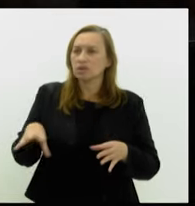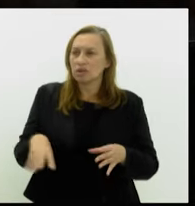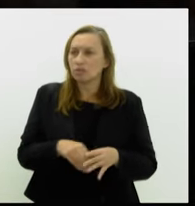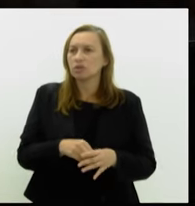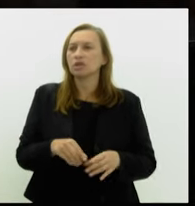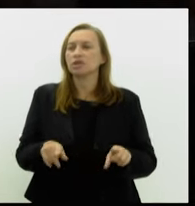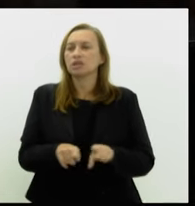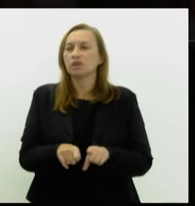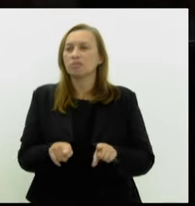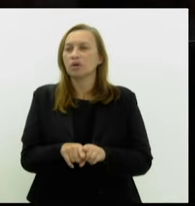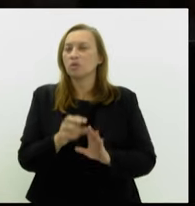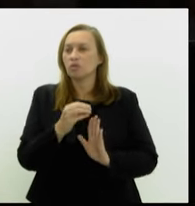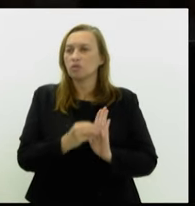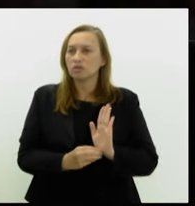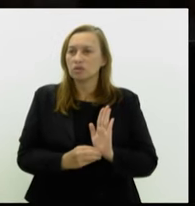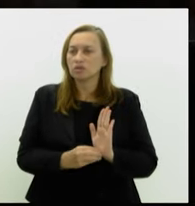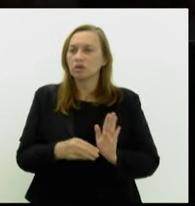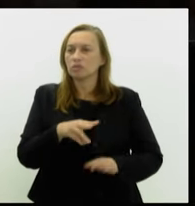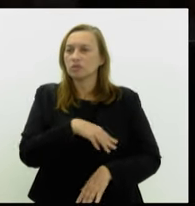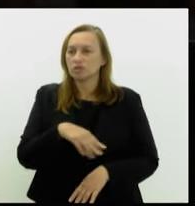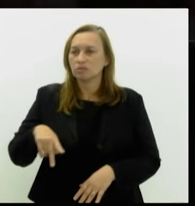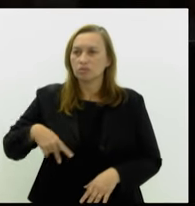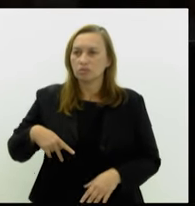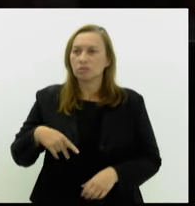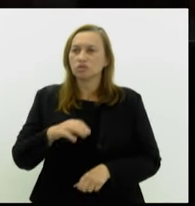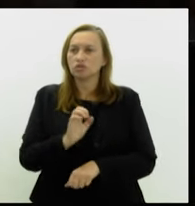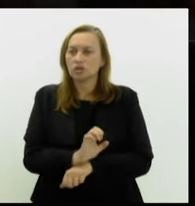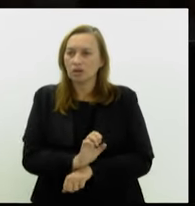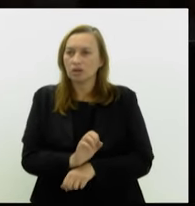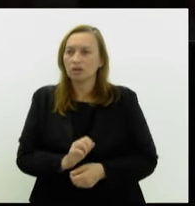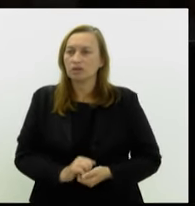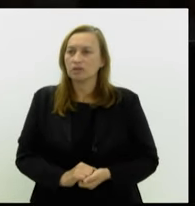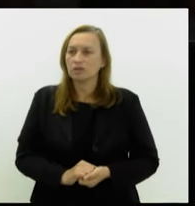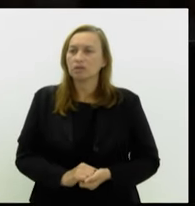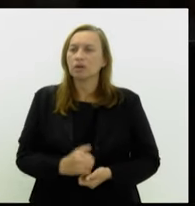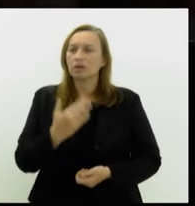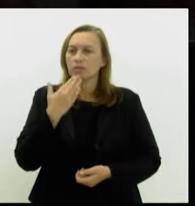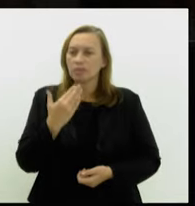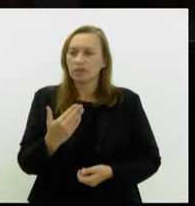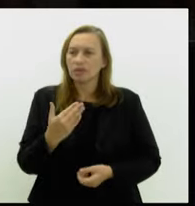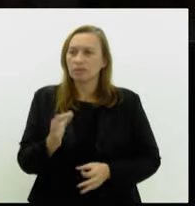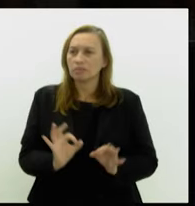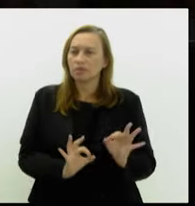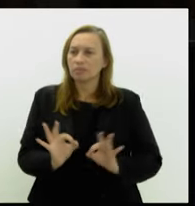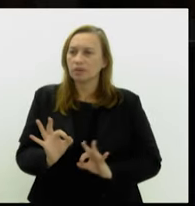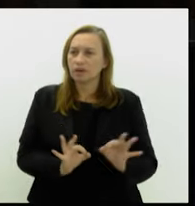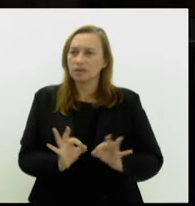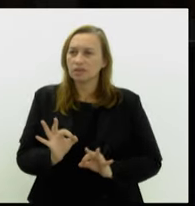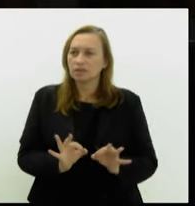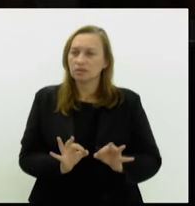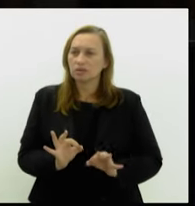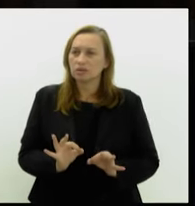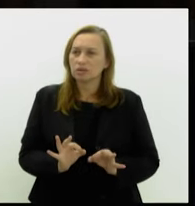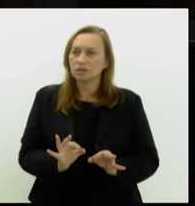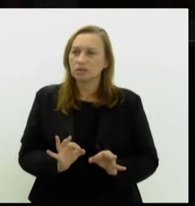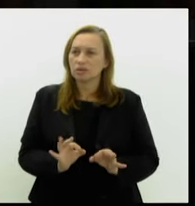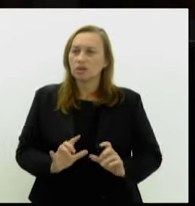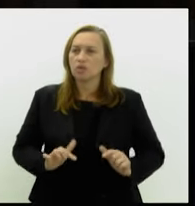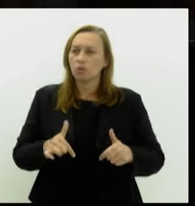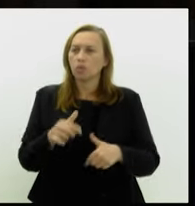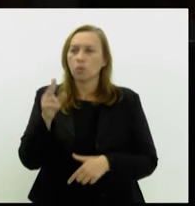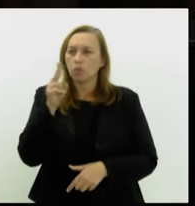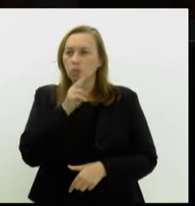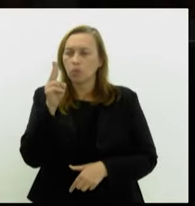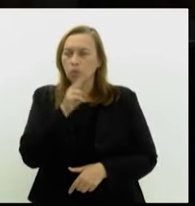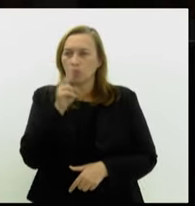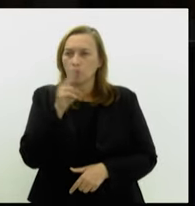também oficiou o Ministério Público do Estado solicitando a elaboração de um plano de ação com a devida